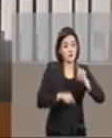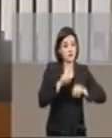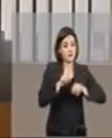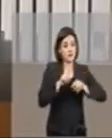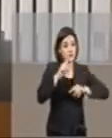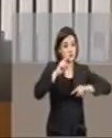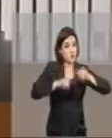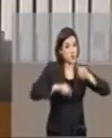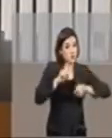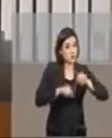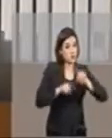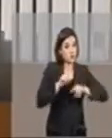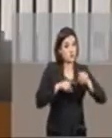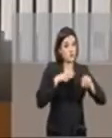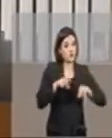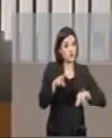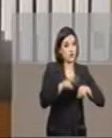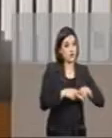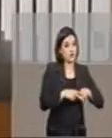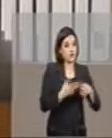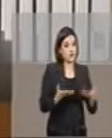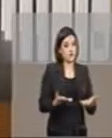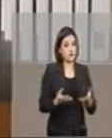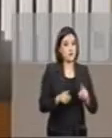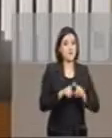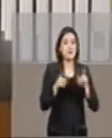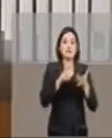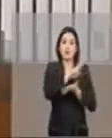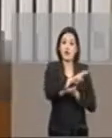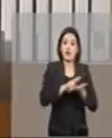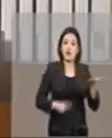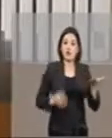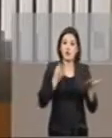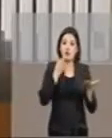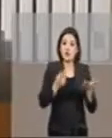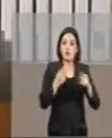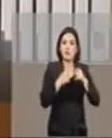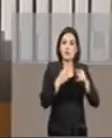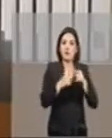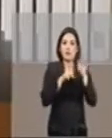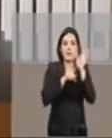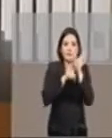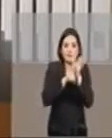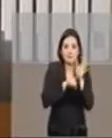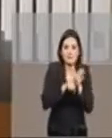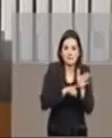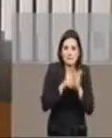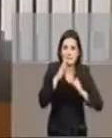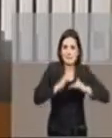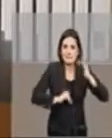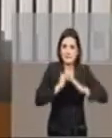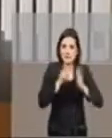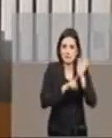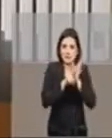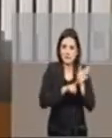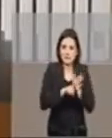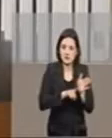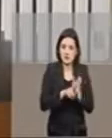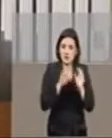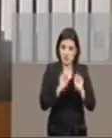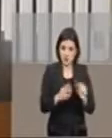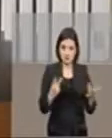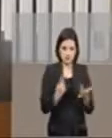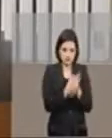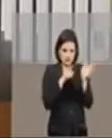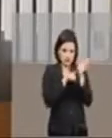A posição do eminente relator é que, como a perícia... ela pode ser feita